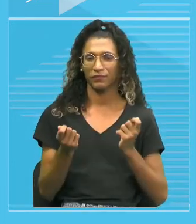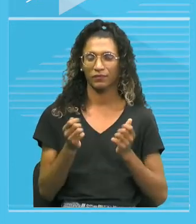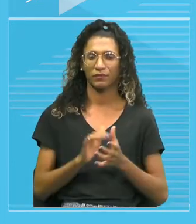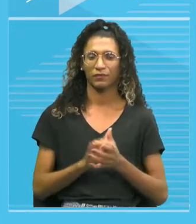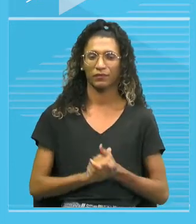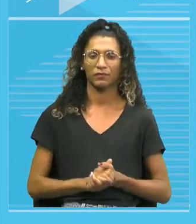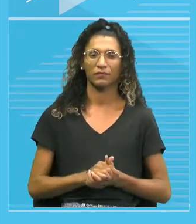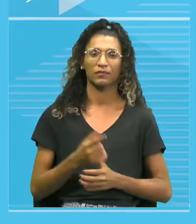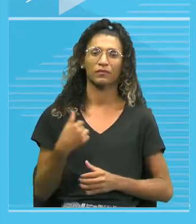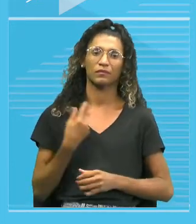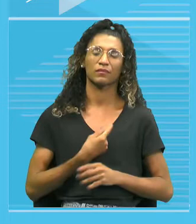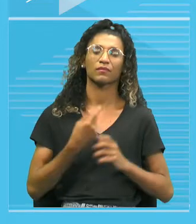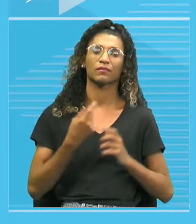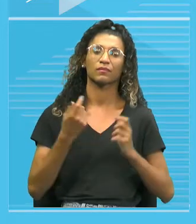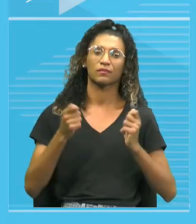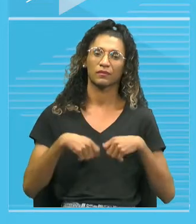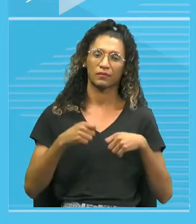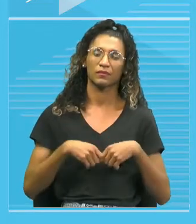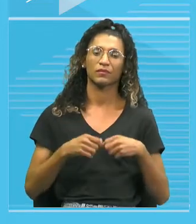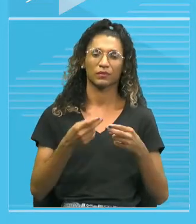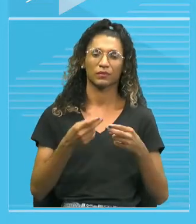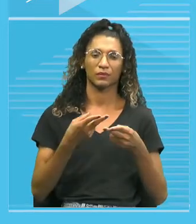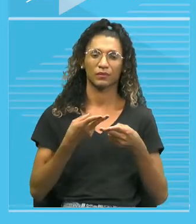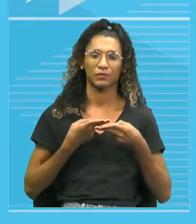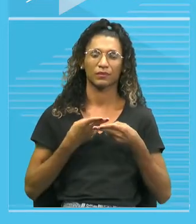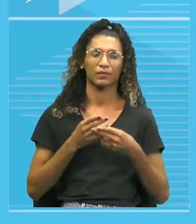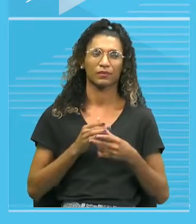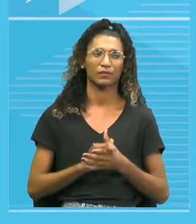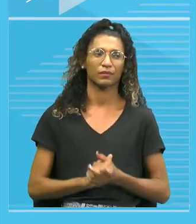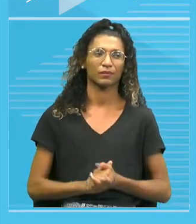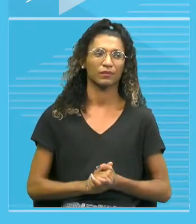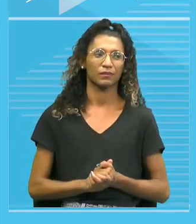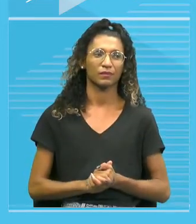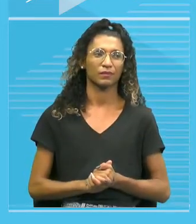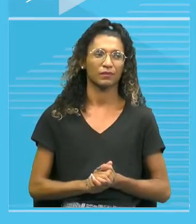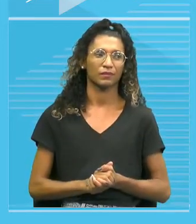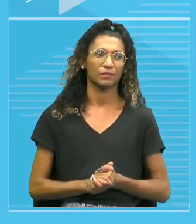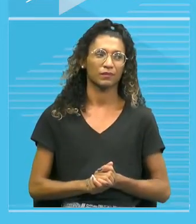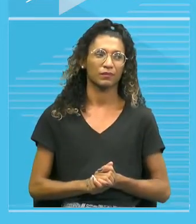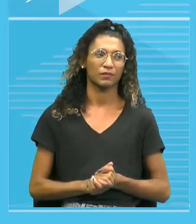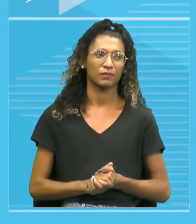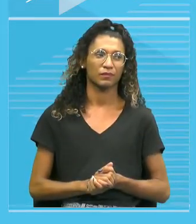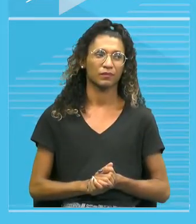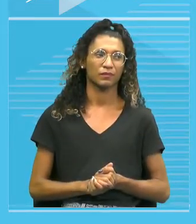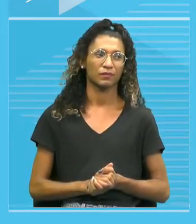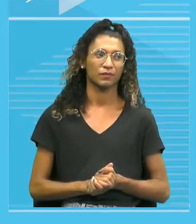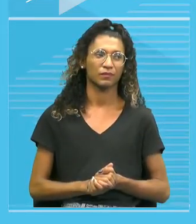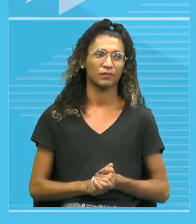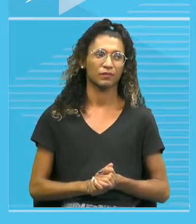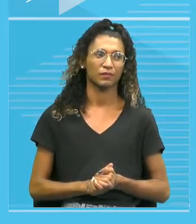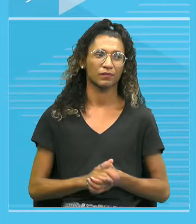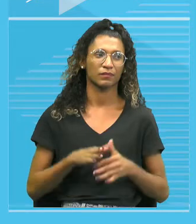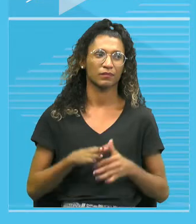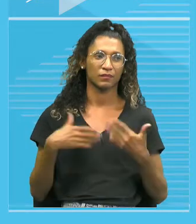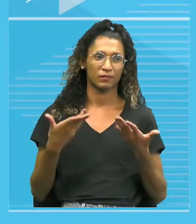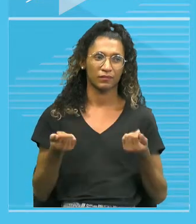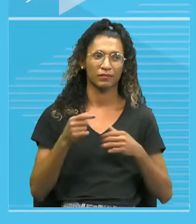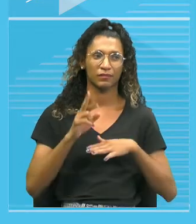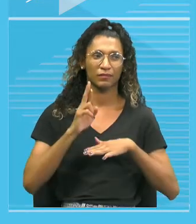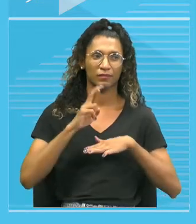A gente tem que fazer uso. Não tem jeito. Tá? Então, ó, a